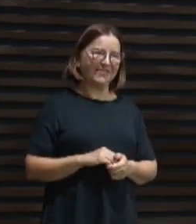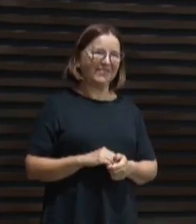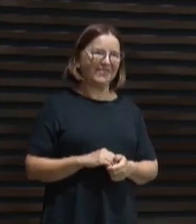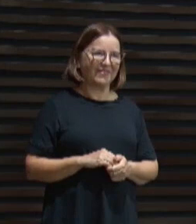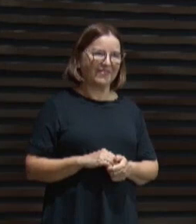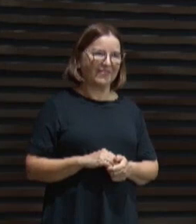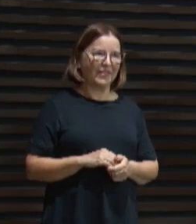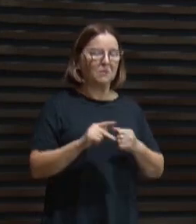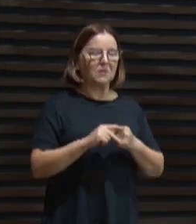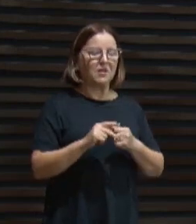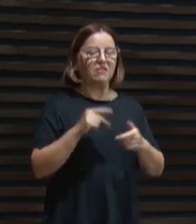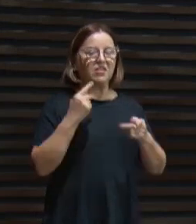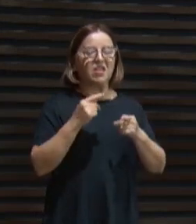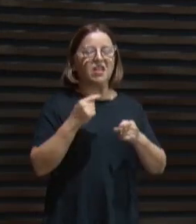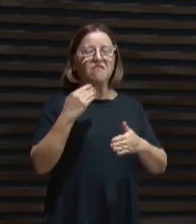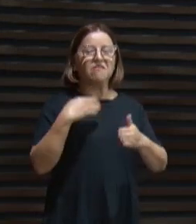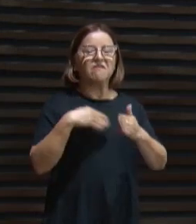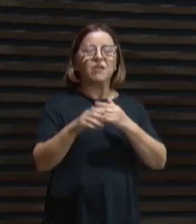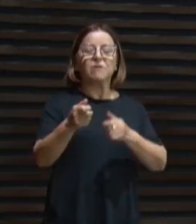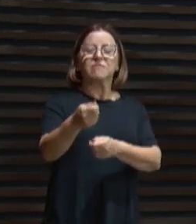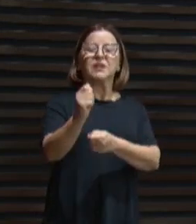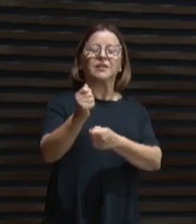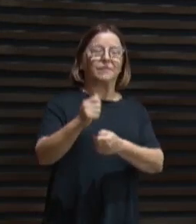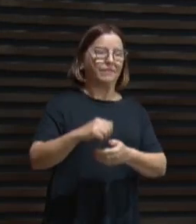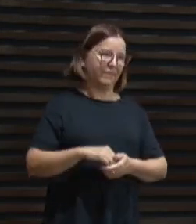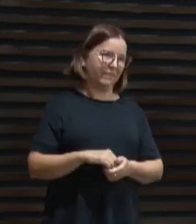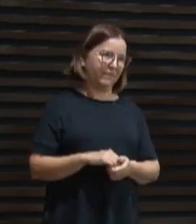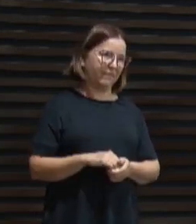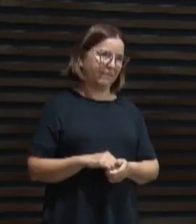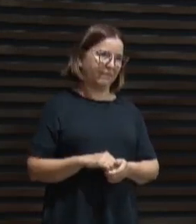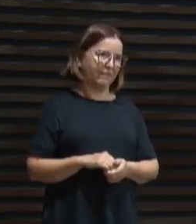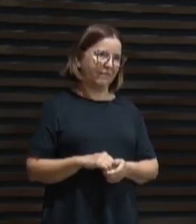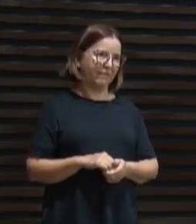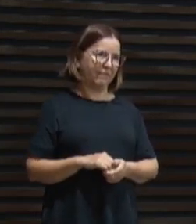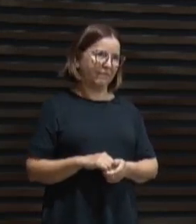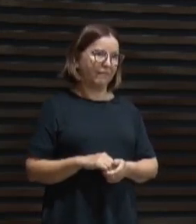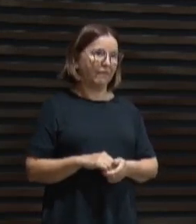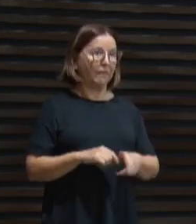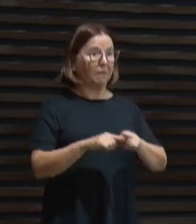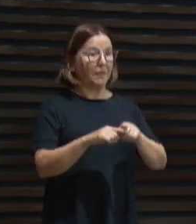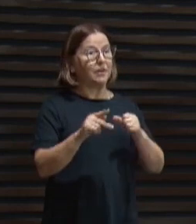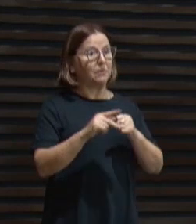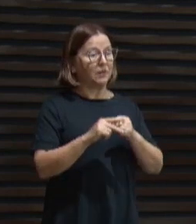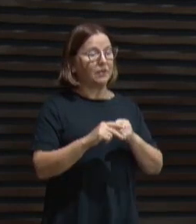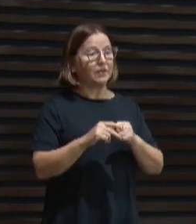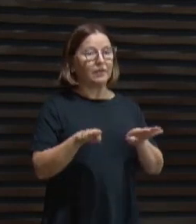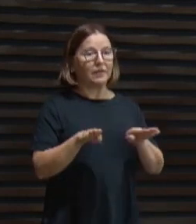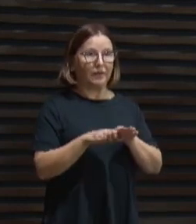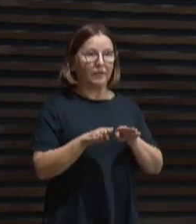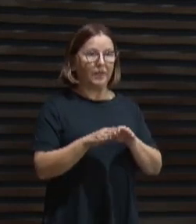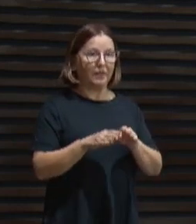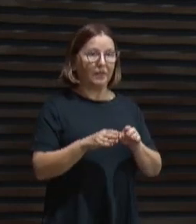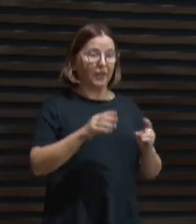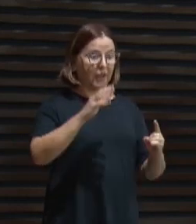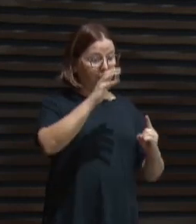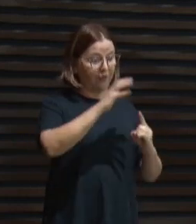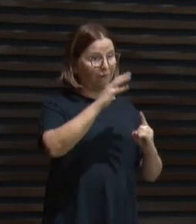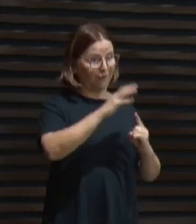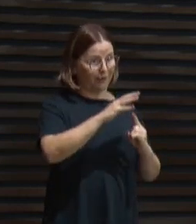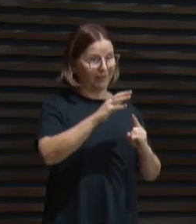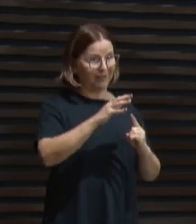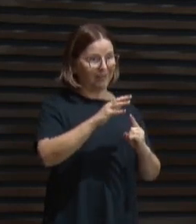Eu vou pescar, eu vou... E o problema é que ele influencia outras pessoas. 6